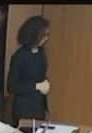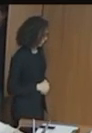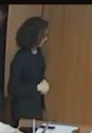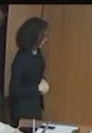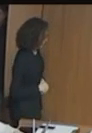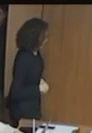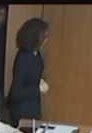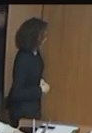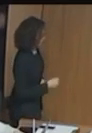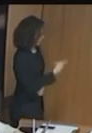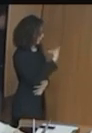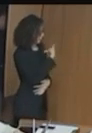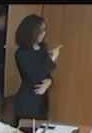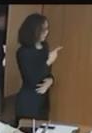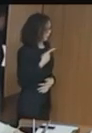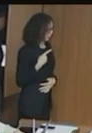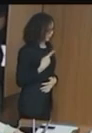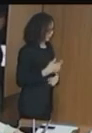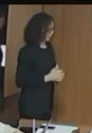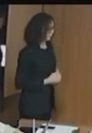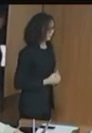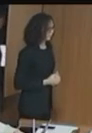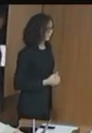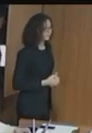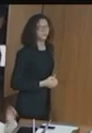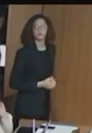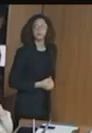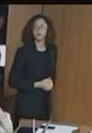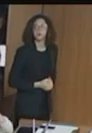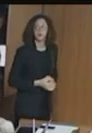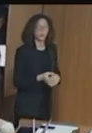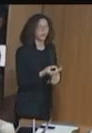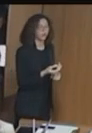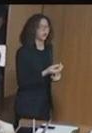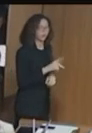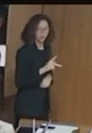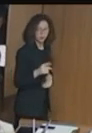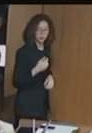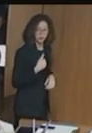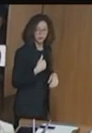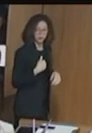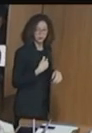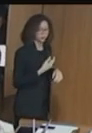com os pastores. Senhor presidente, eu fui procurada nessa casa